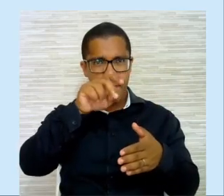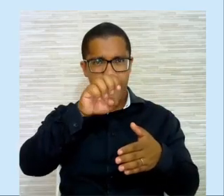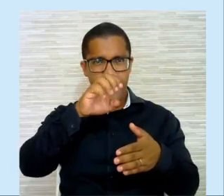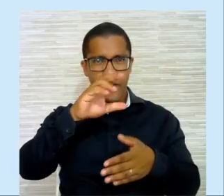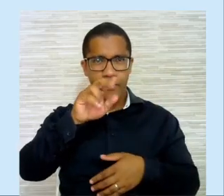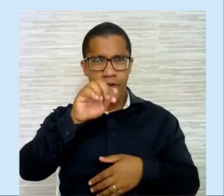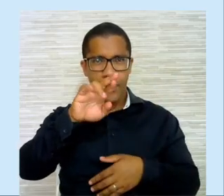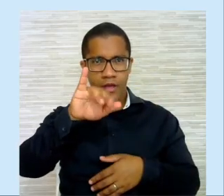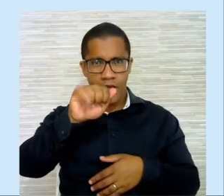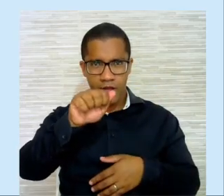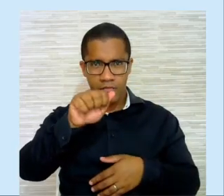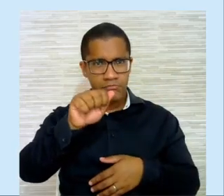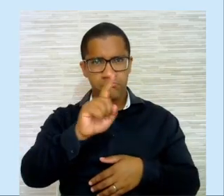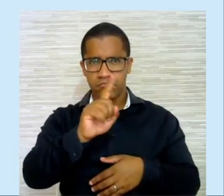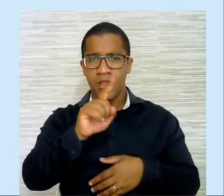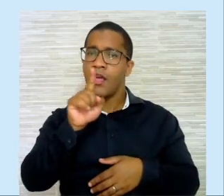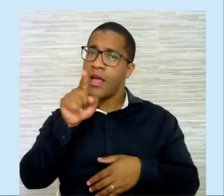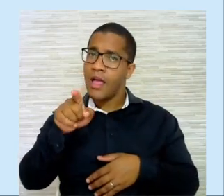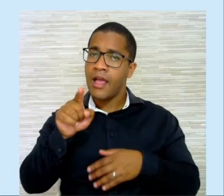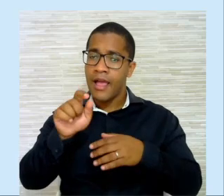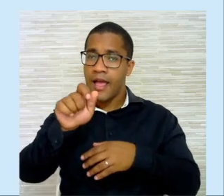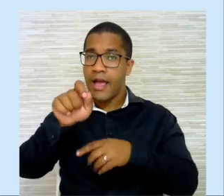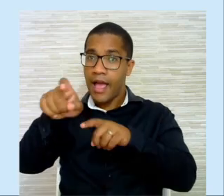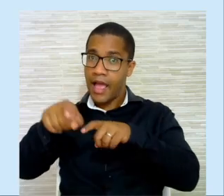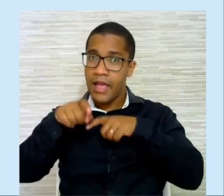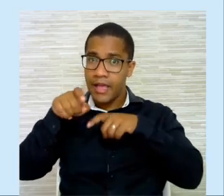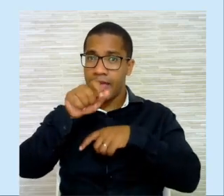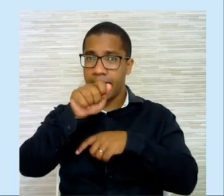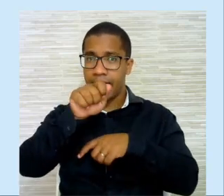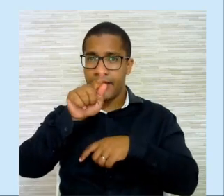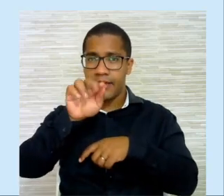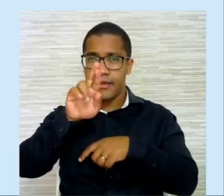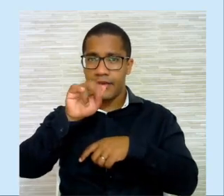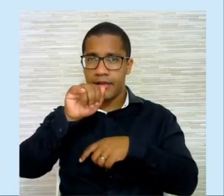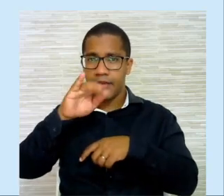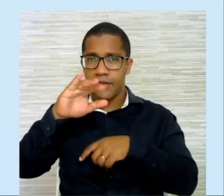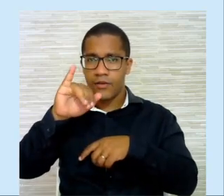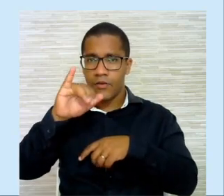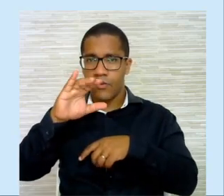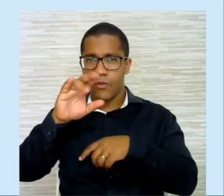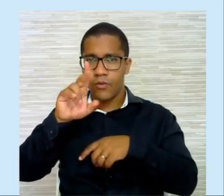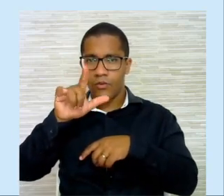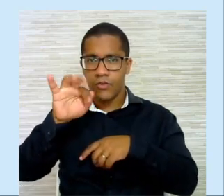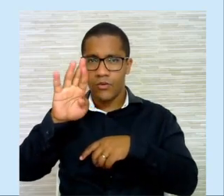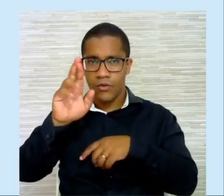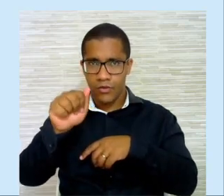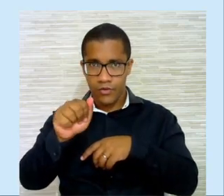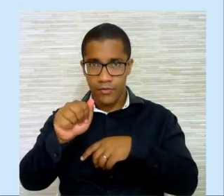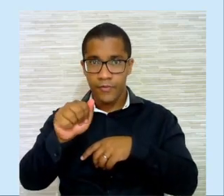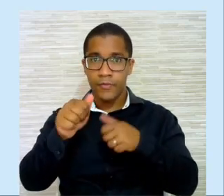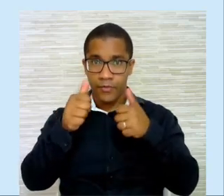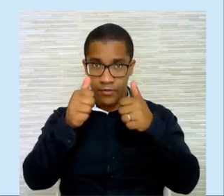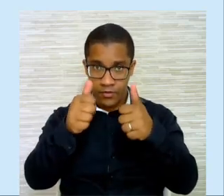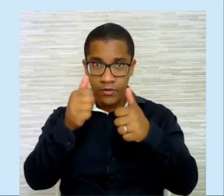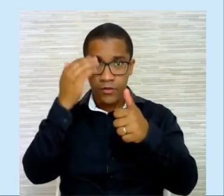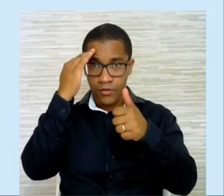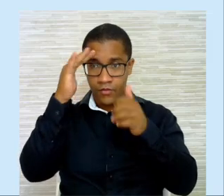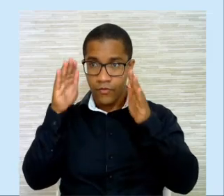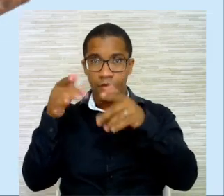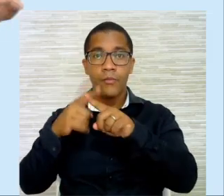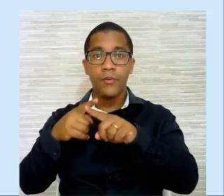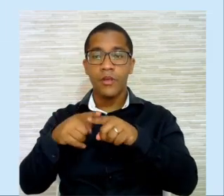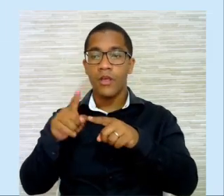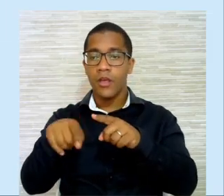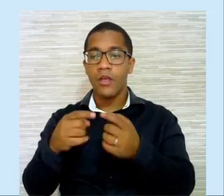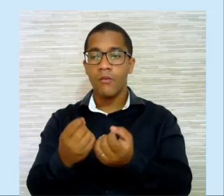A soja ela é um plantio, é um grão, tá? Então é interessante que você saiba separar o que é pecuária e o